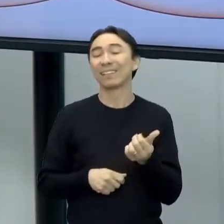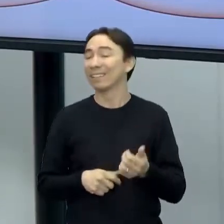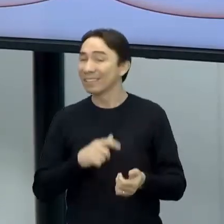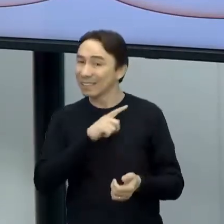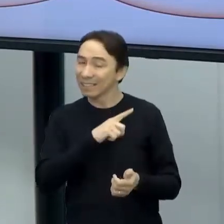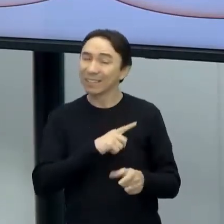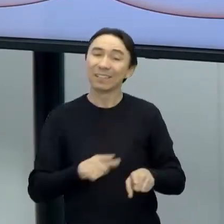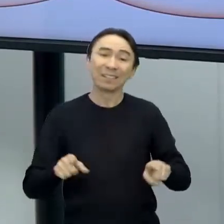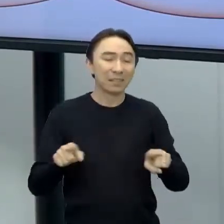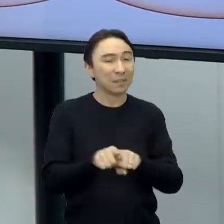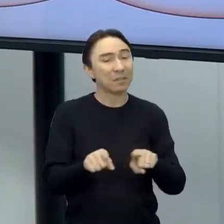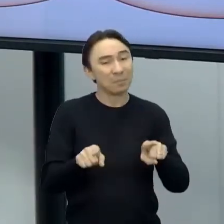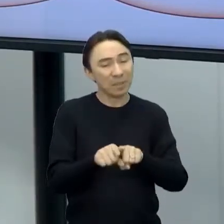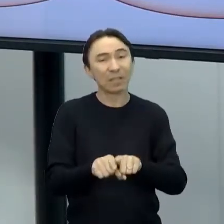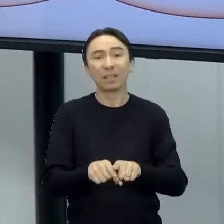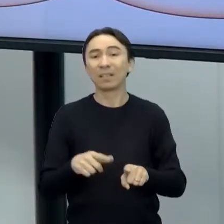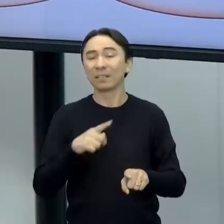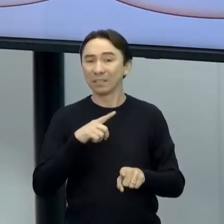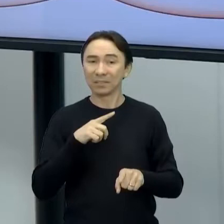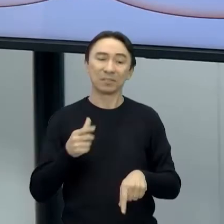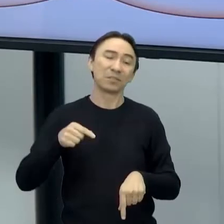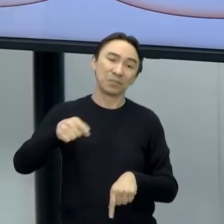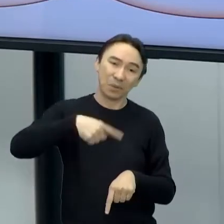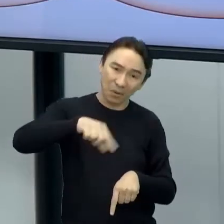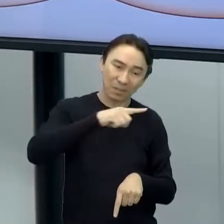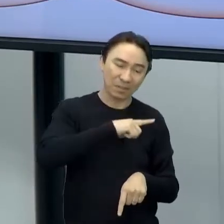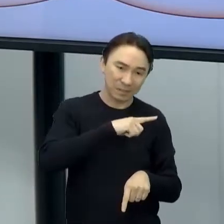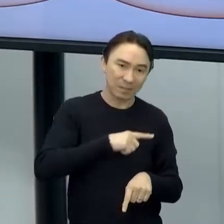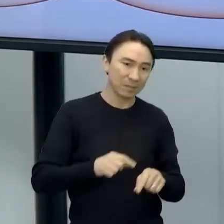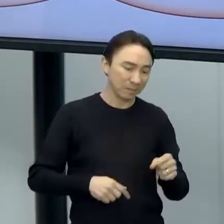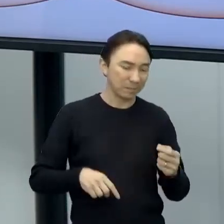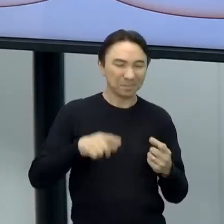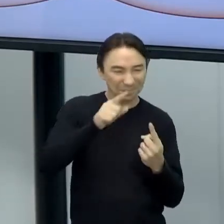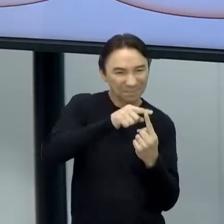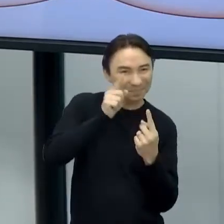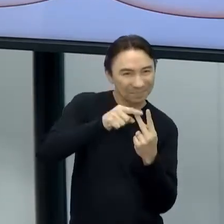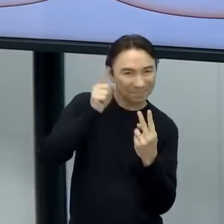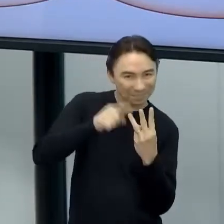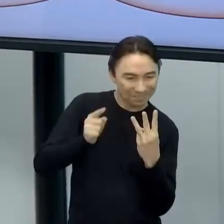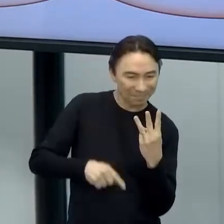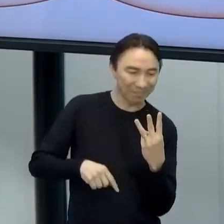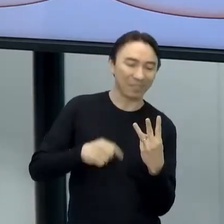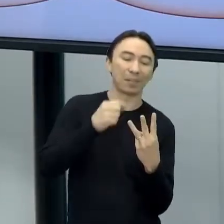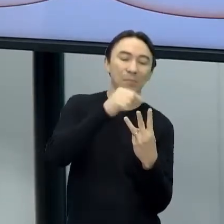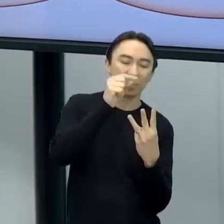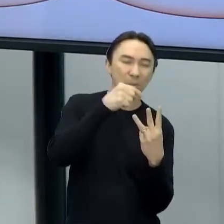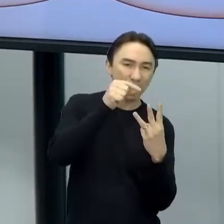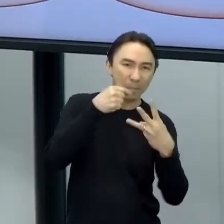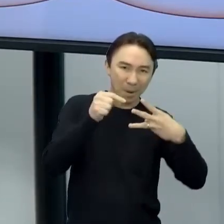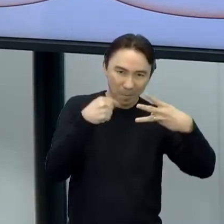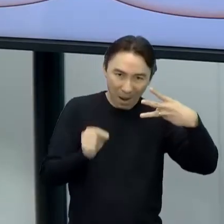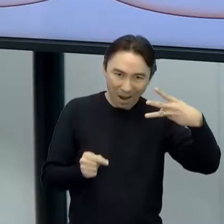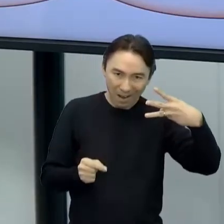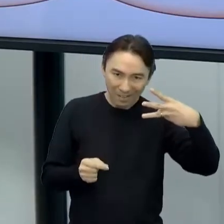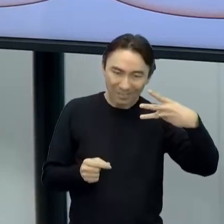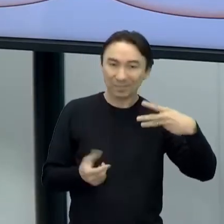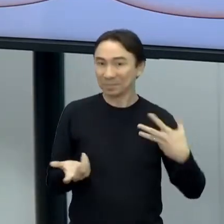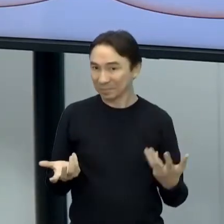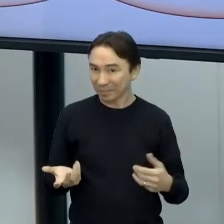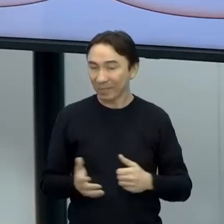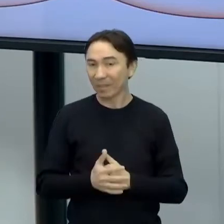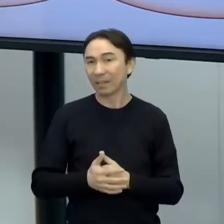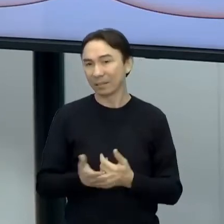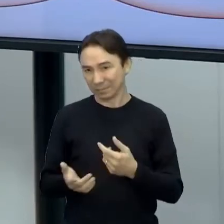toneando aquilo que nós vamos desenvolver. Então, que fique bem claro, a viabilidade,